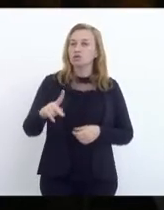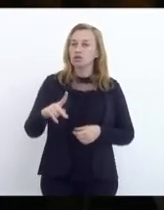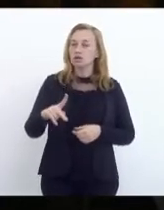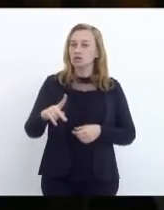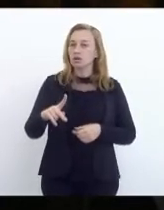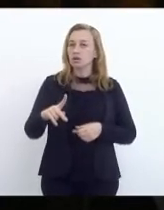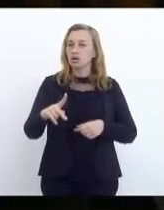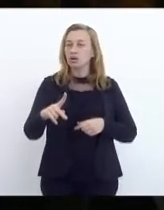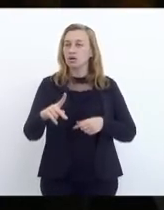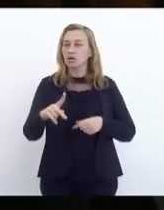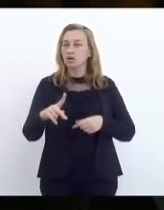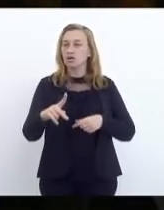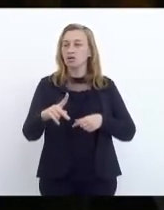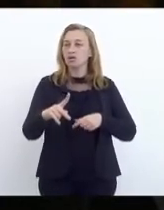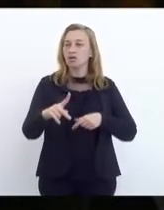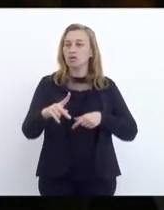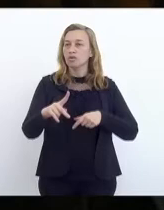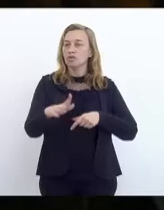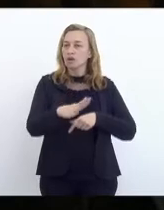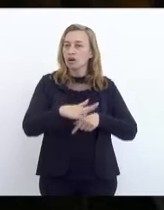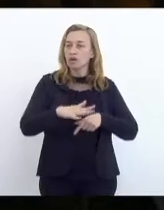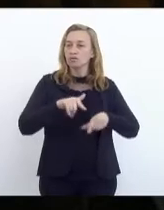atividade profissional.